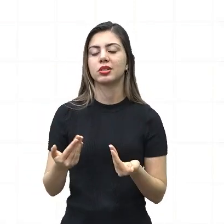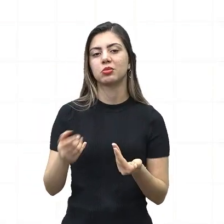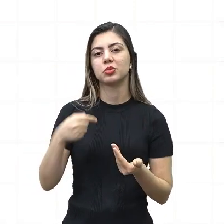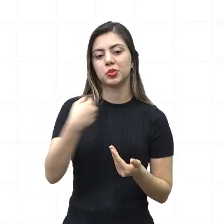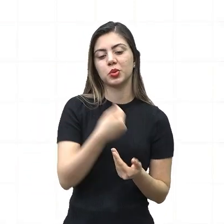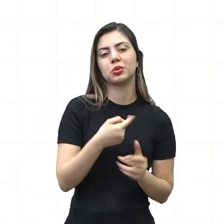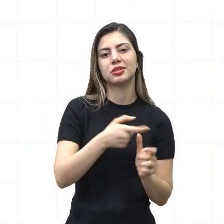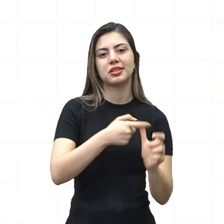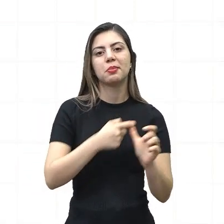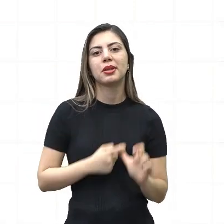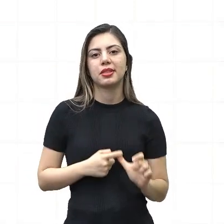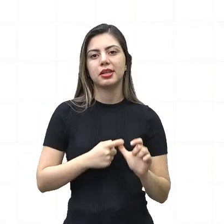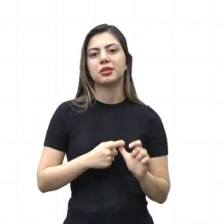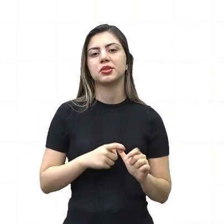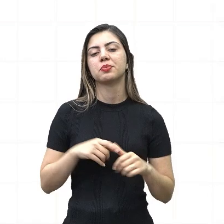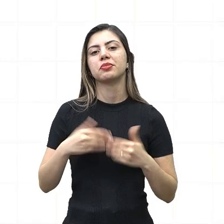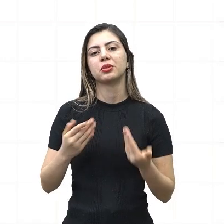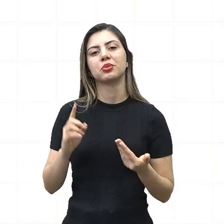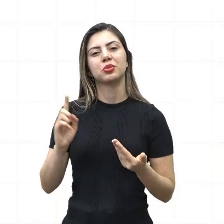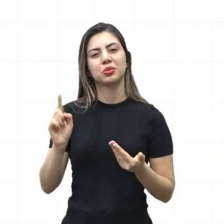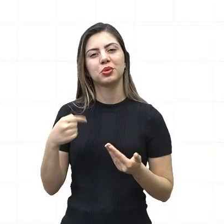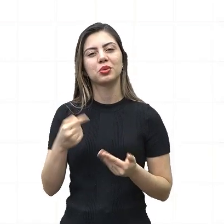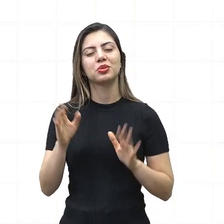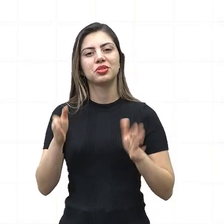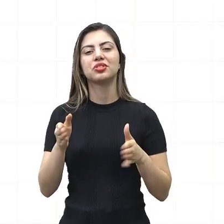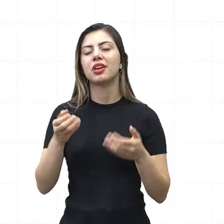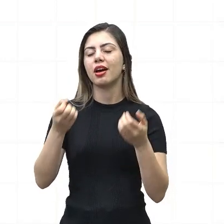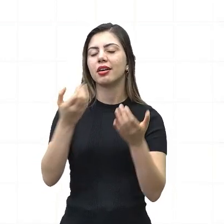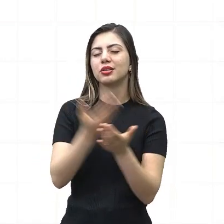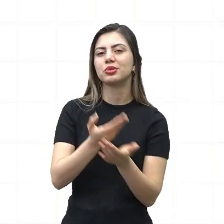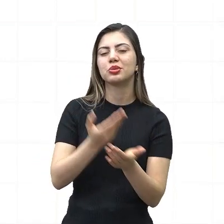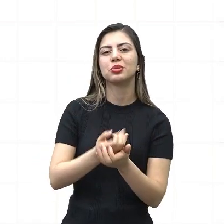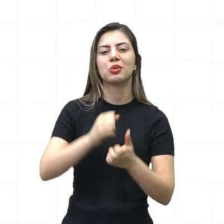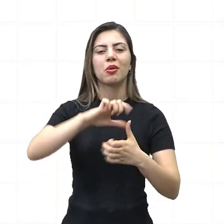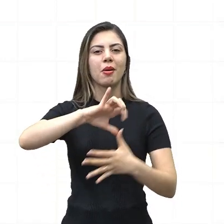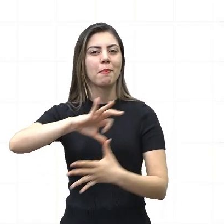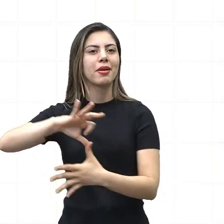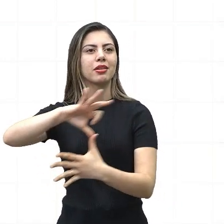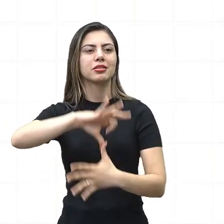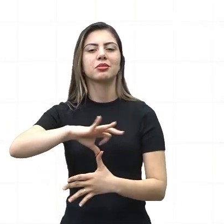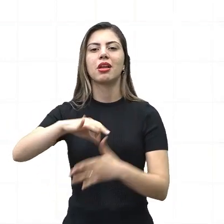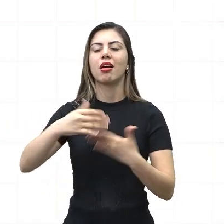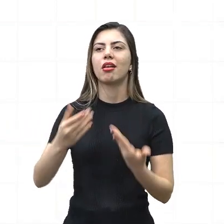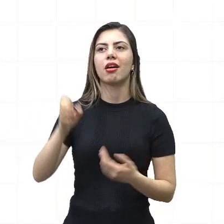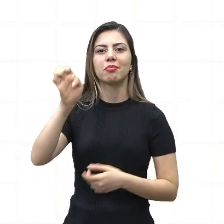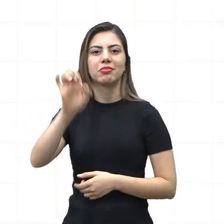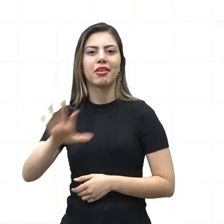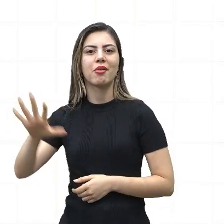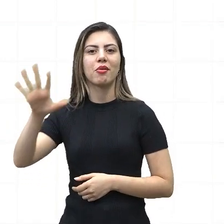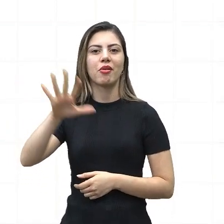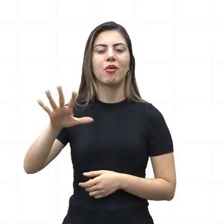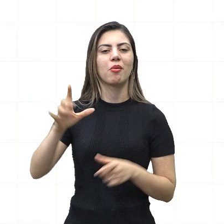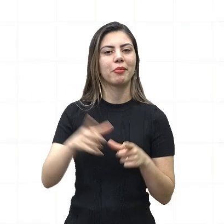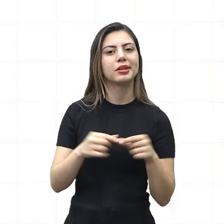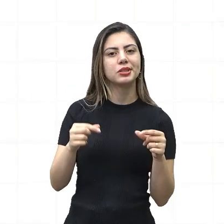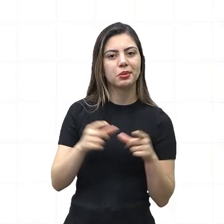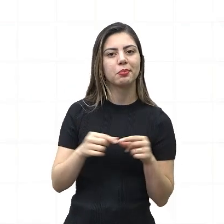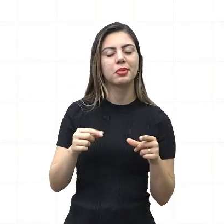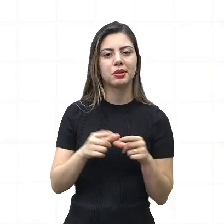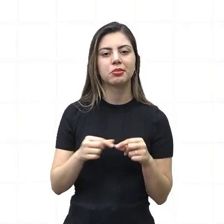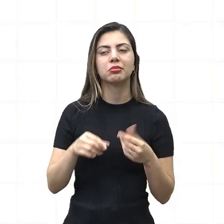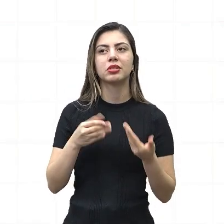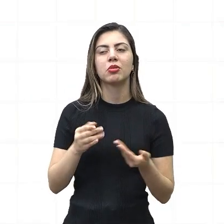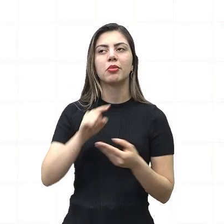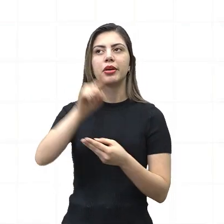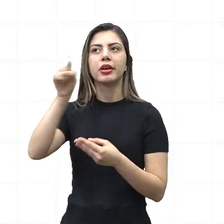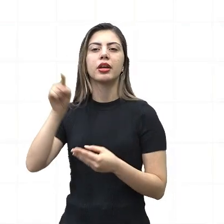né, a gente até falou sobre a América Anglo-Saxônica, a Europa, o Japão também, né, eles